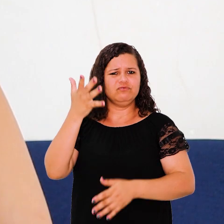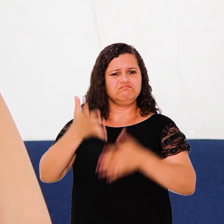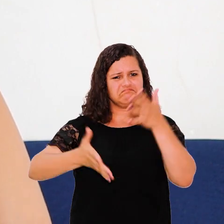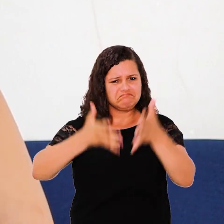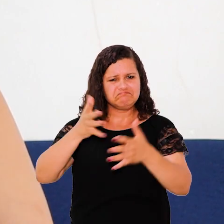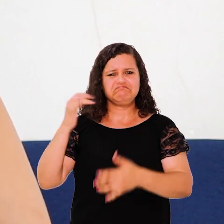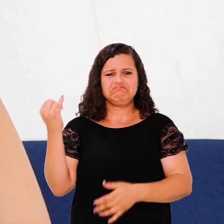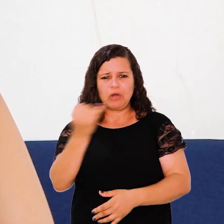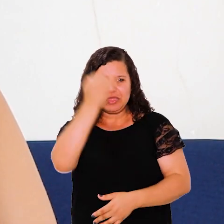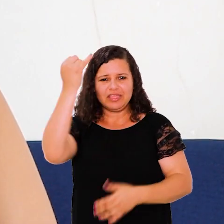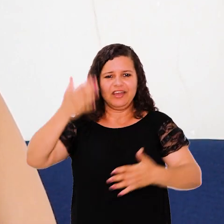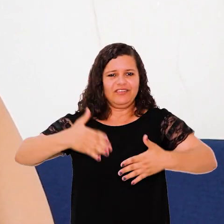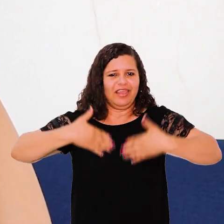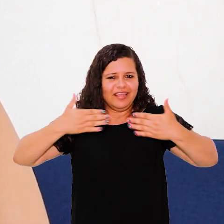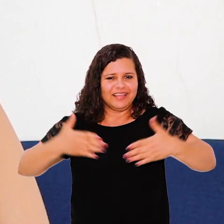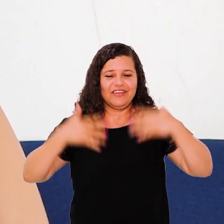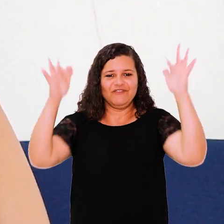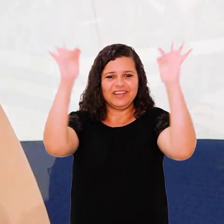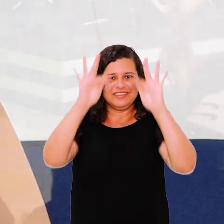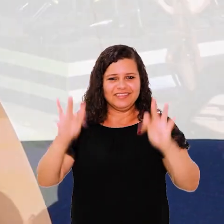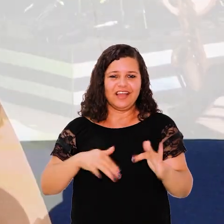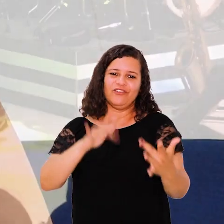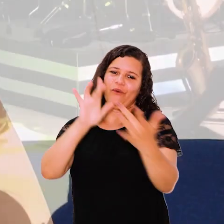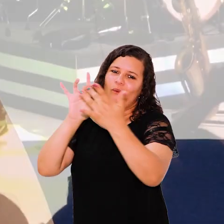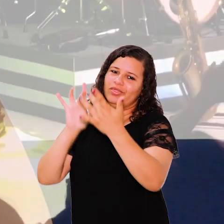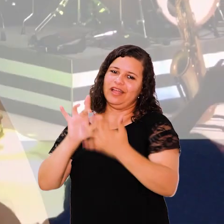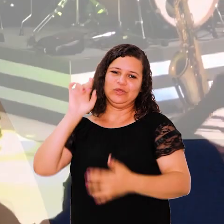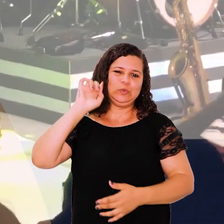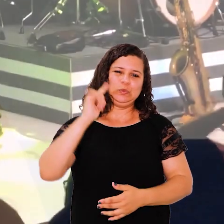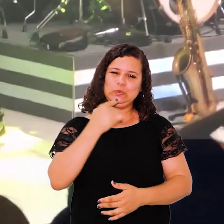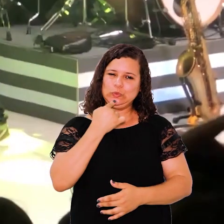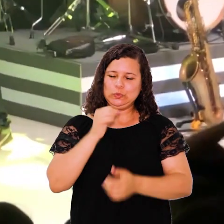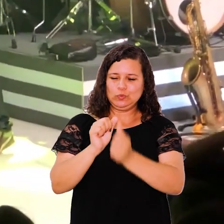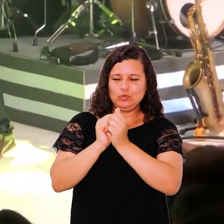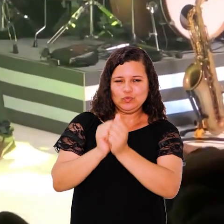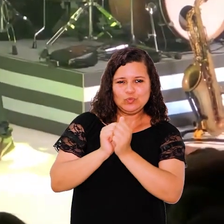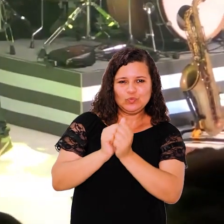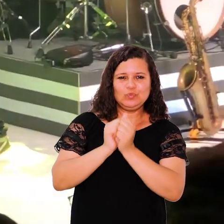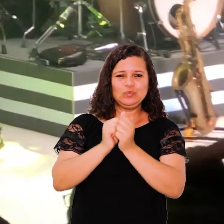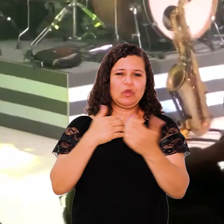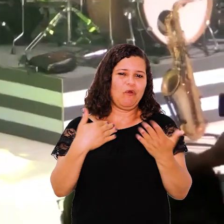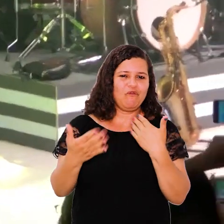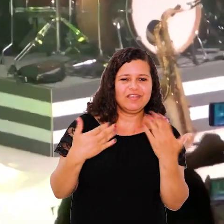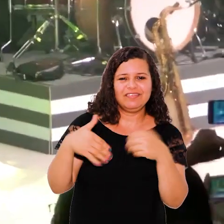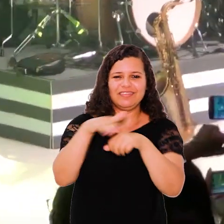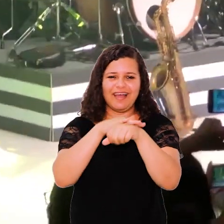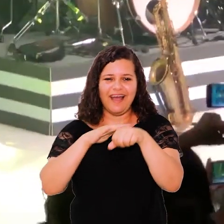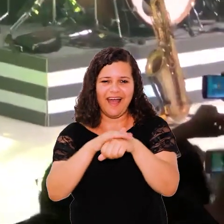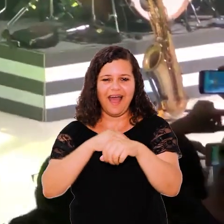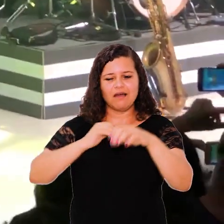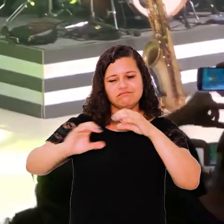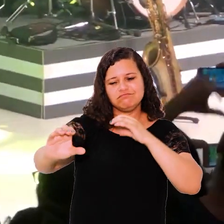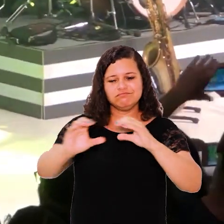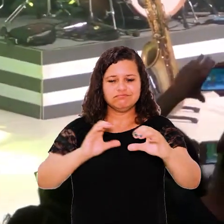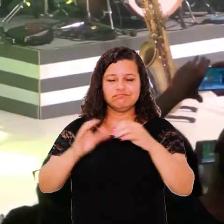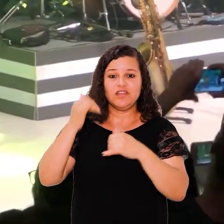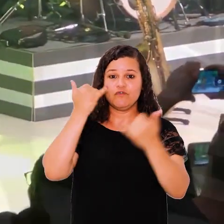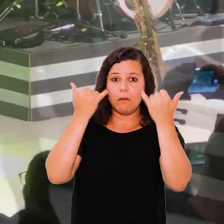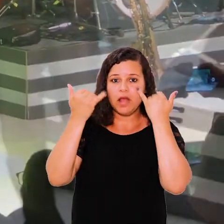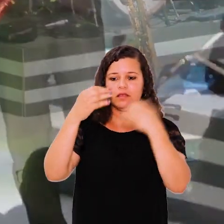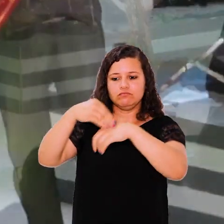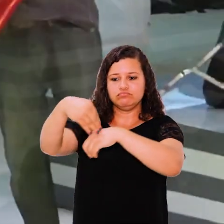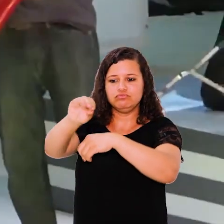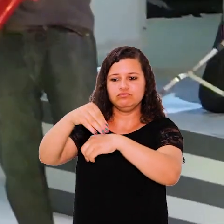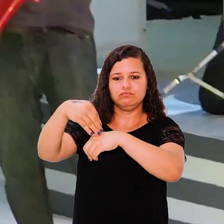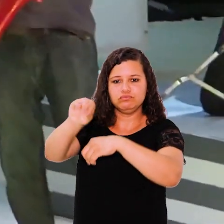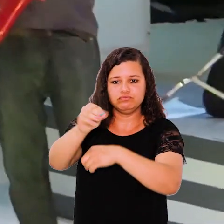mais alegria e mais felicidade é estar com os surdos. Nesse momento, assim, é conversar com eles, é passar a